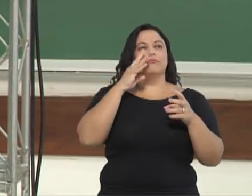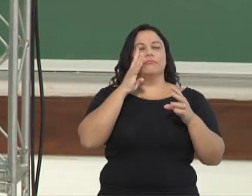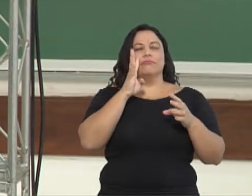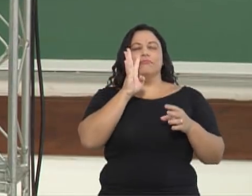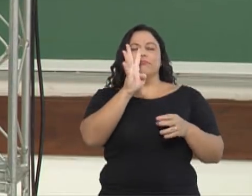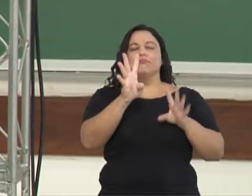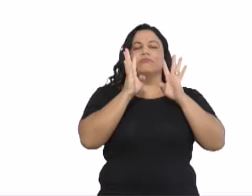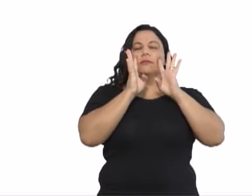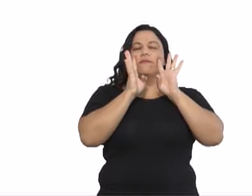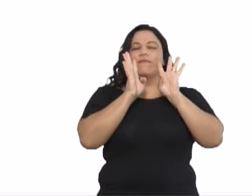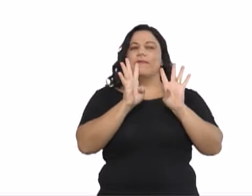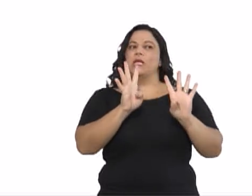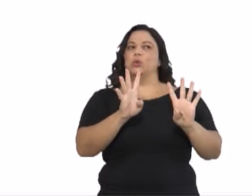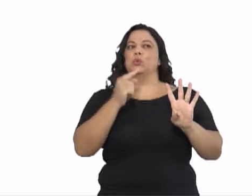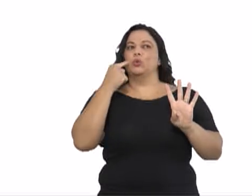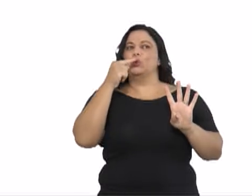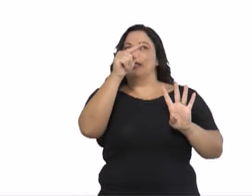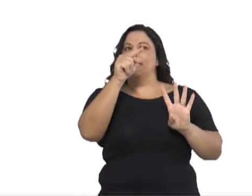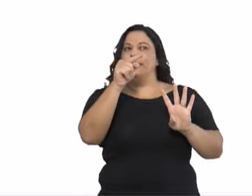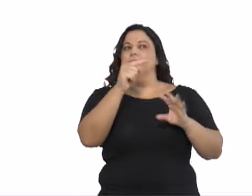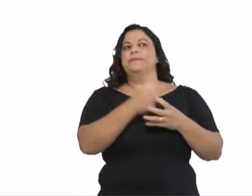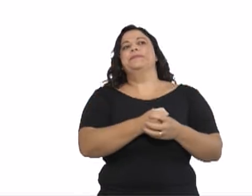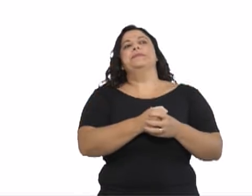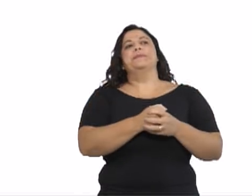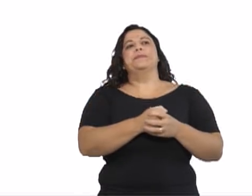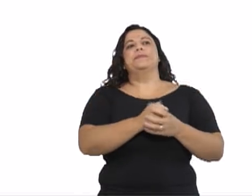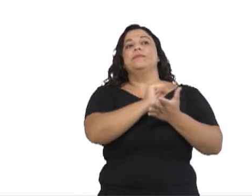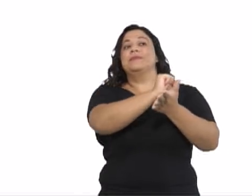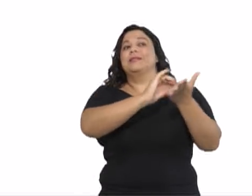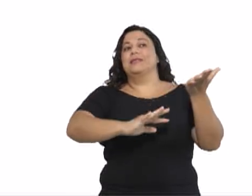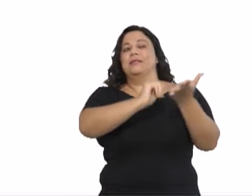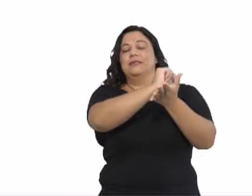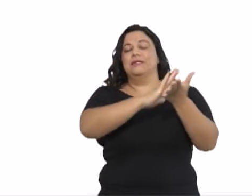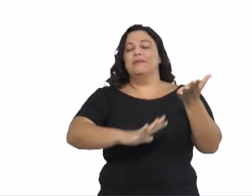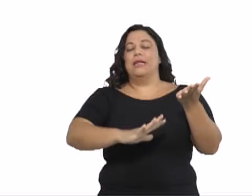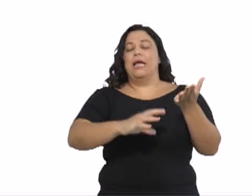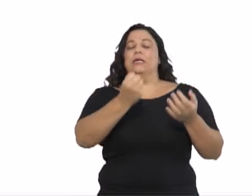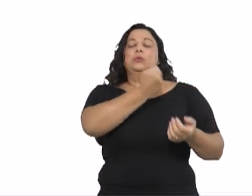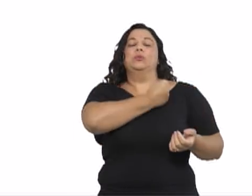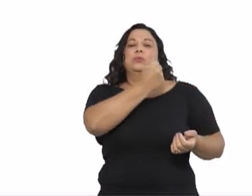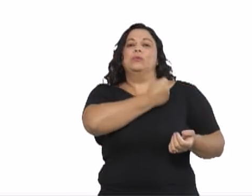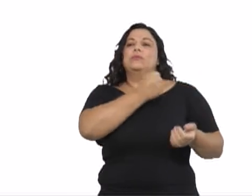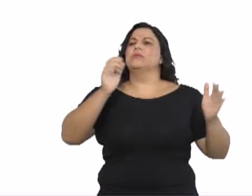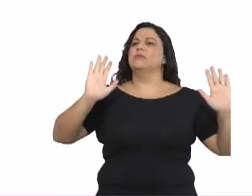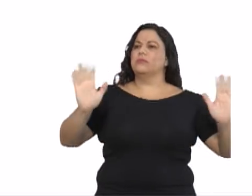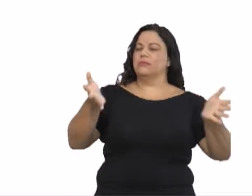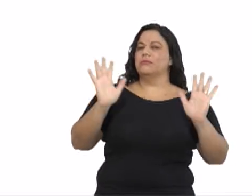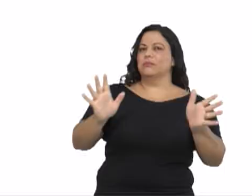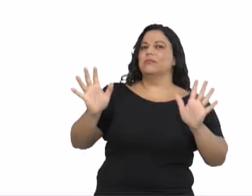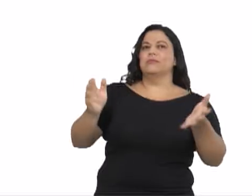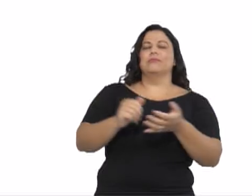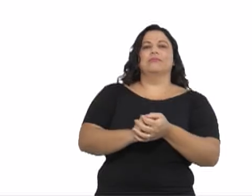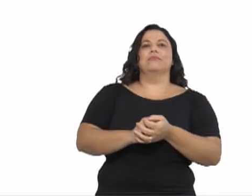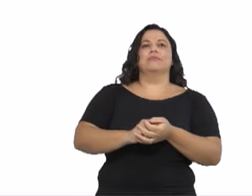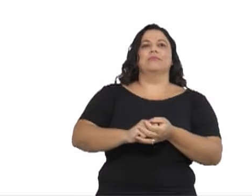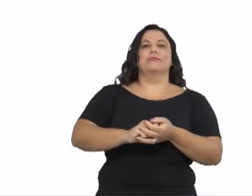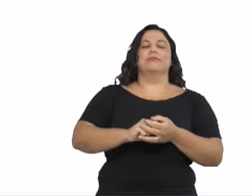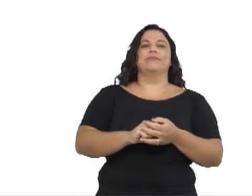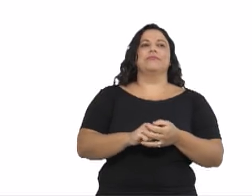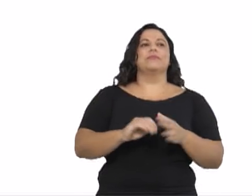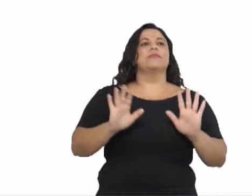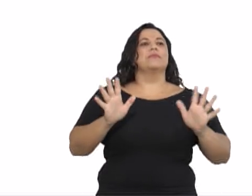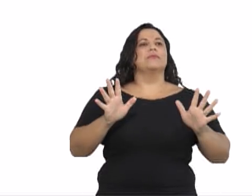teacher colocou nesse exercício números já escritos aqui e